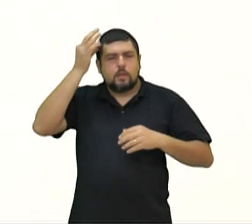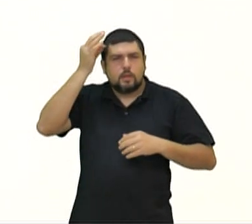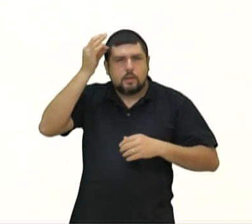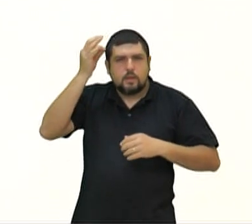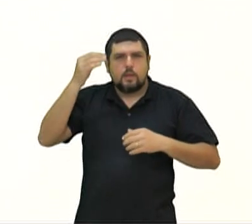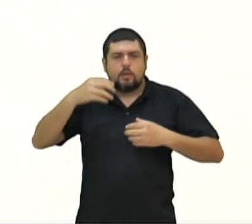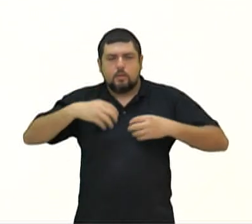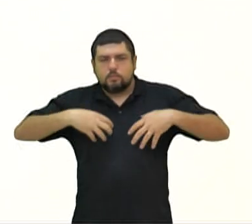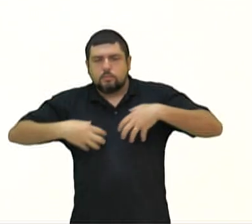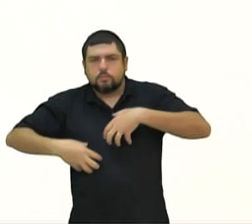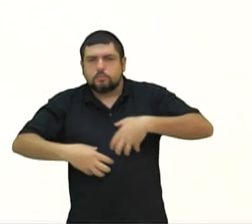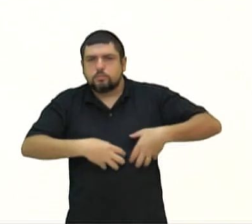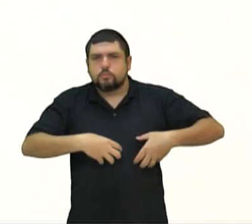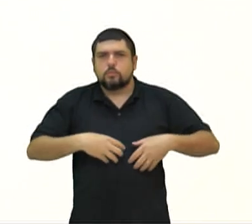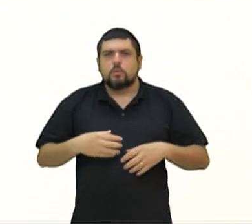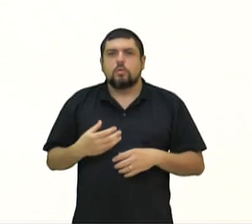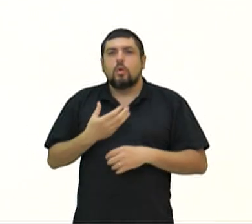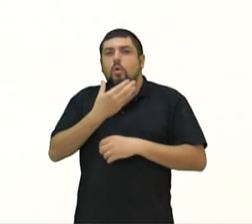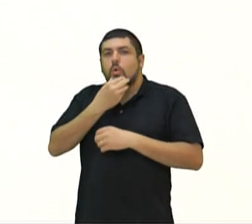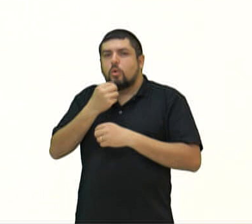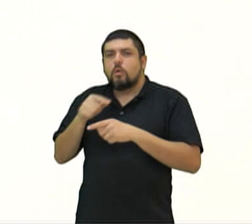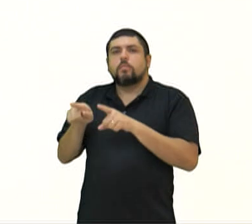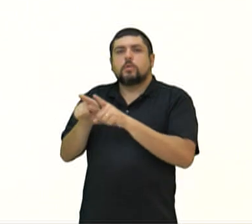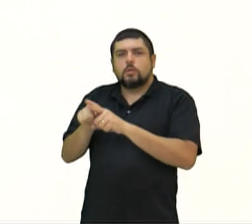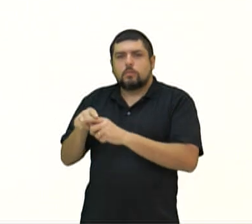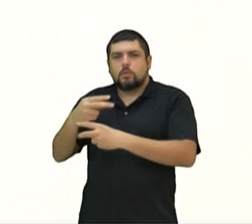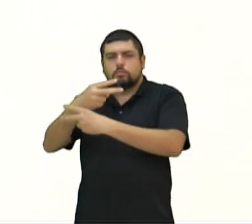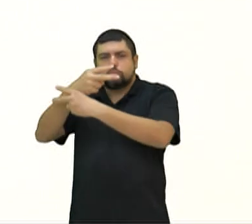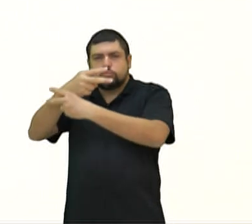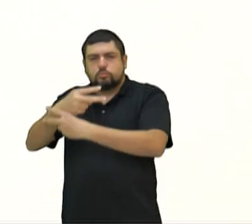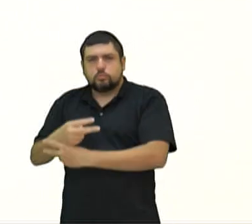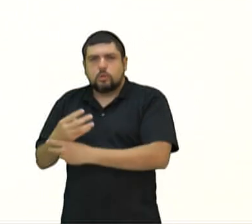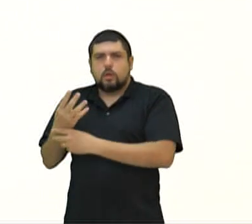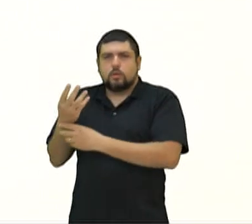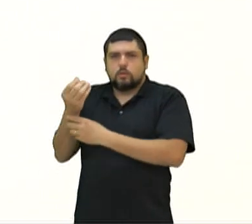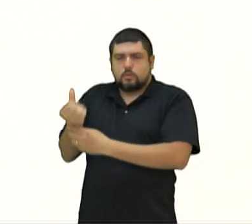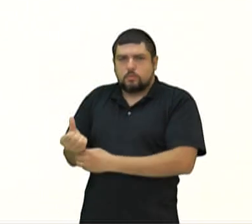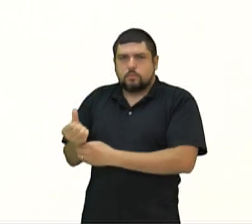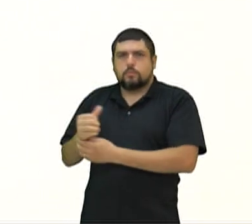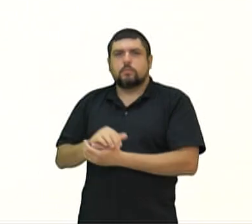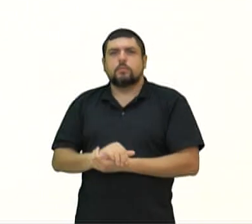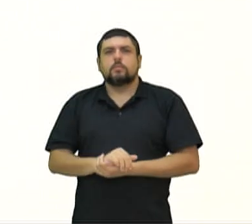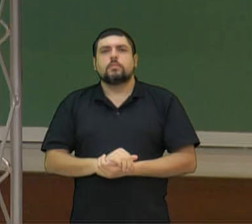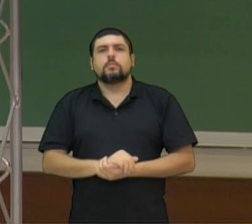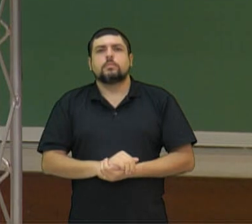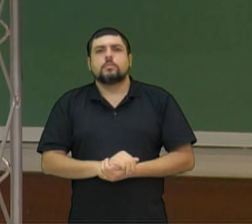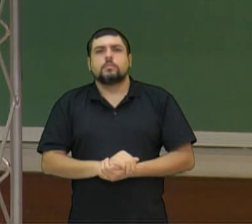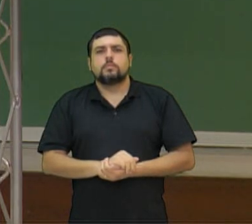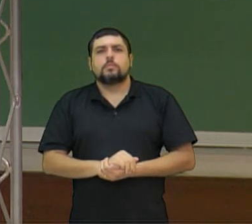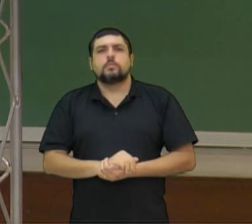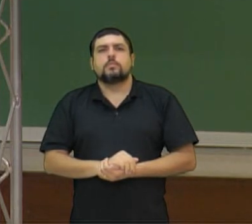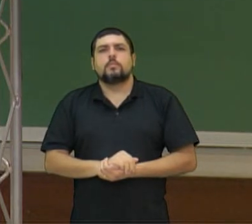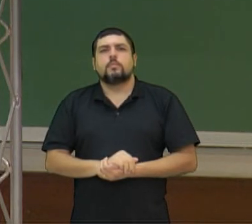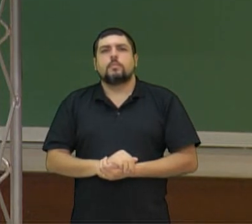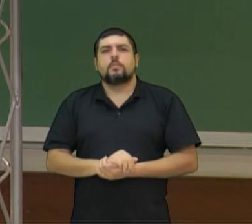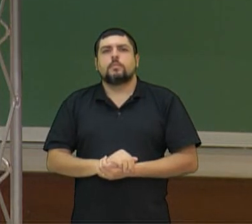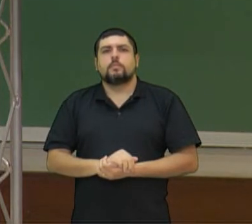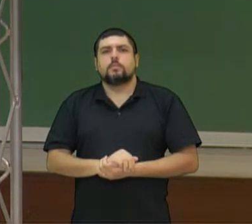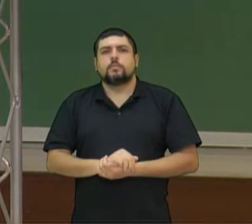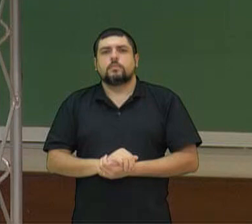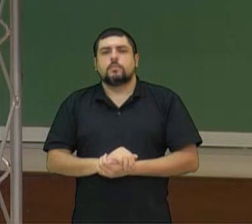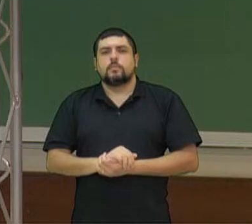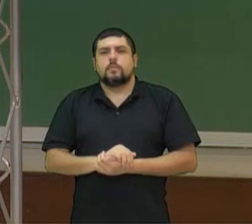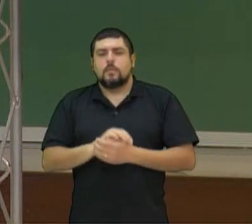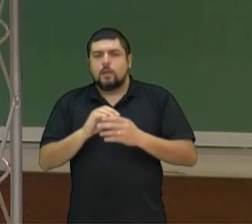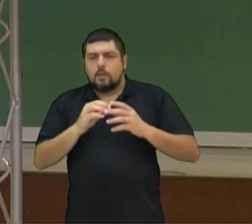olhos, enfim, e o homem também com 46 cromossomos nas suas células somáticas. O processo de